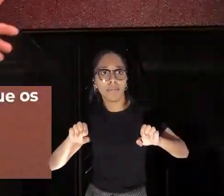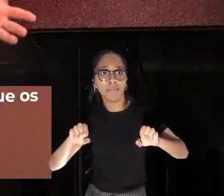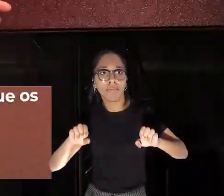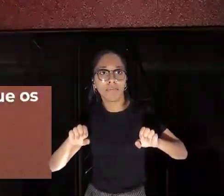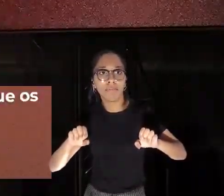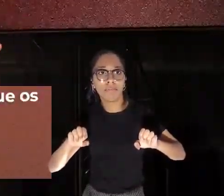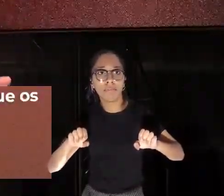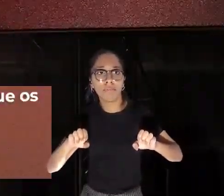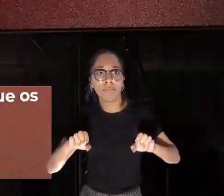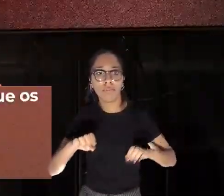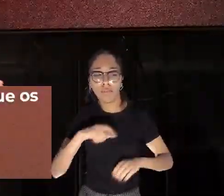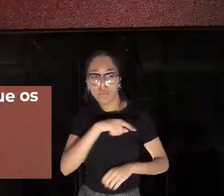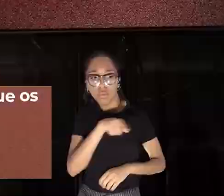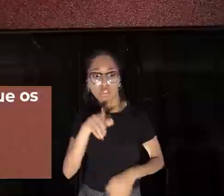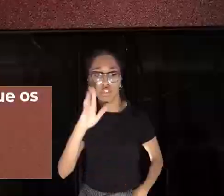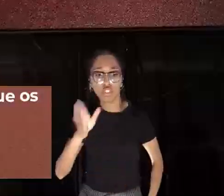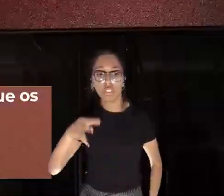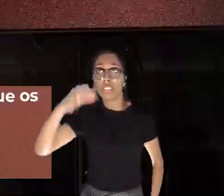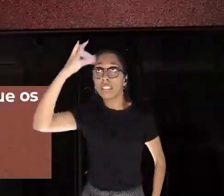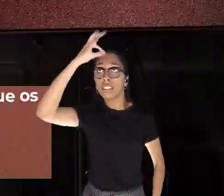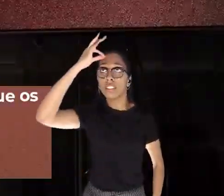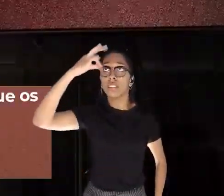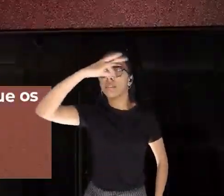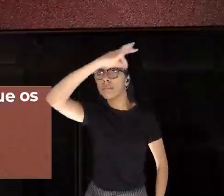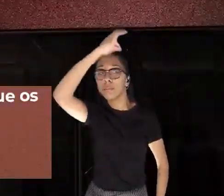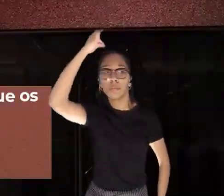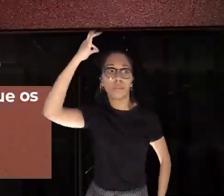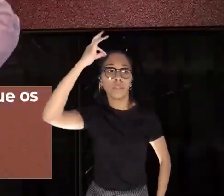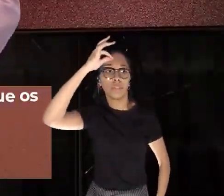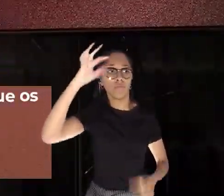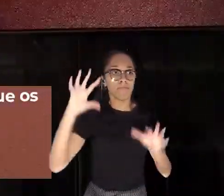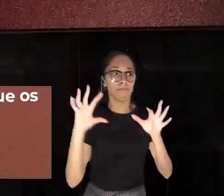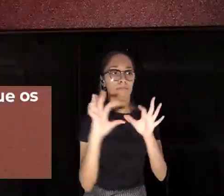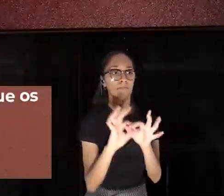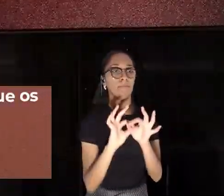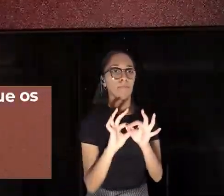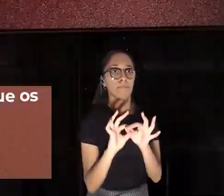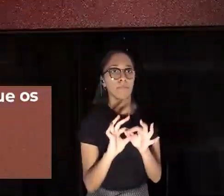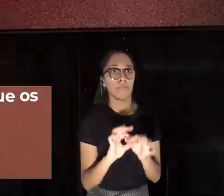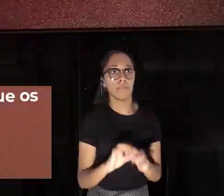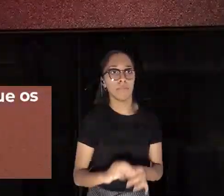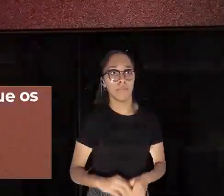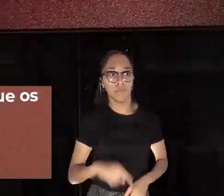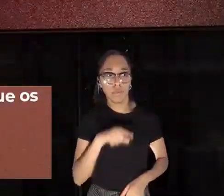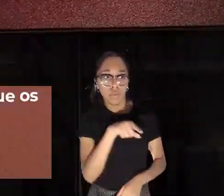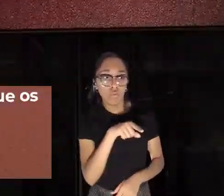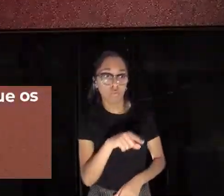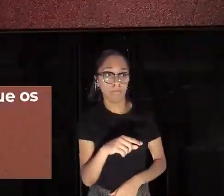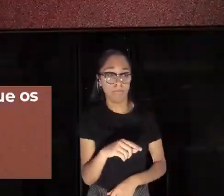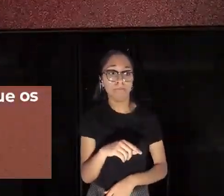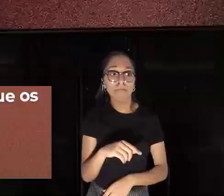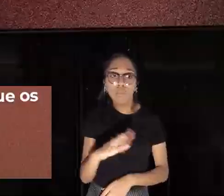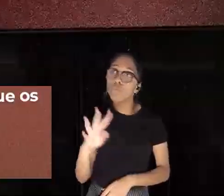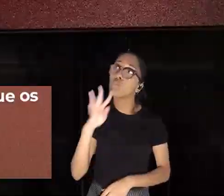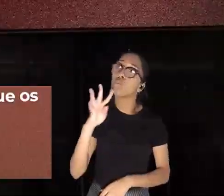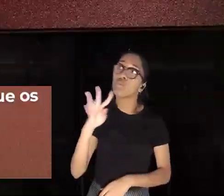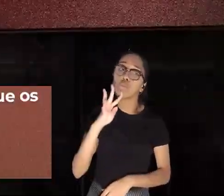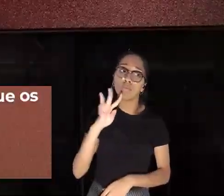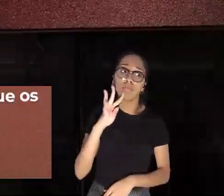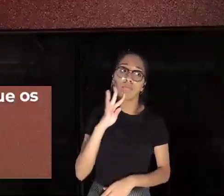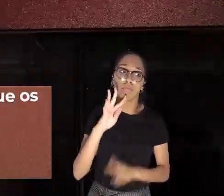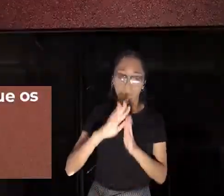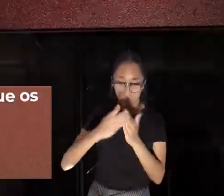Carta selada tem destino, tem ou não tem? Quando você ouviu e creu na palavra da verdade,